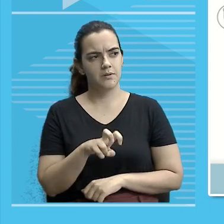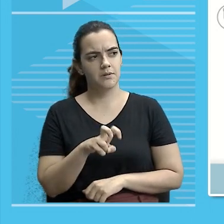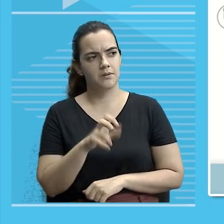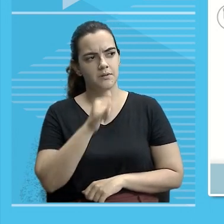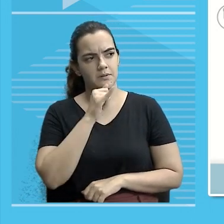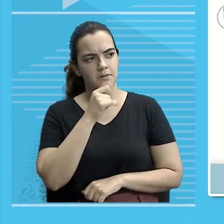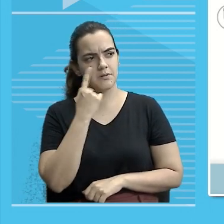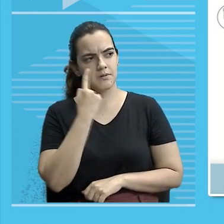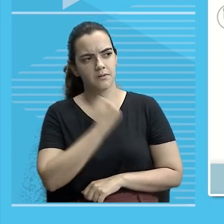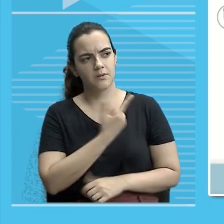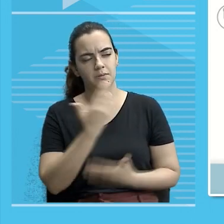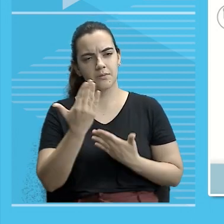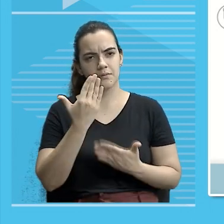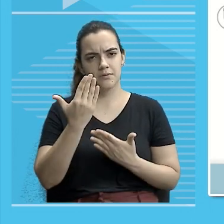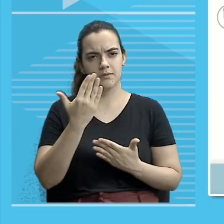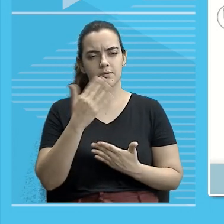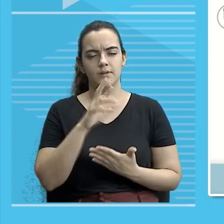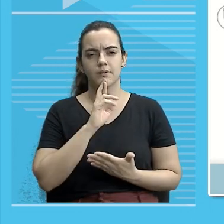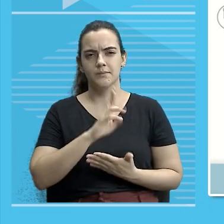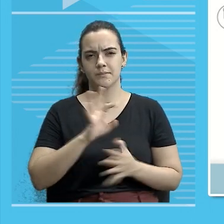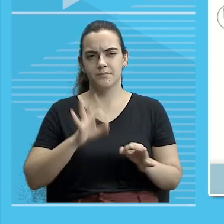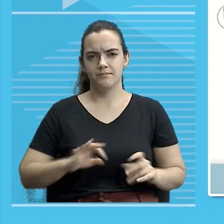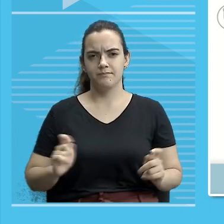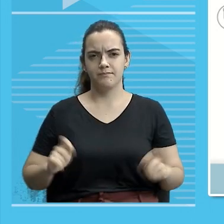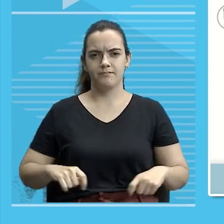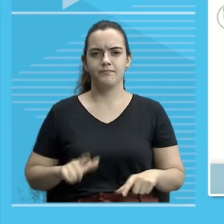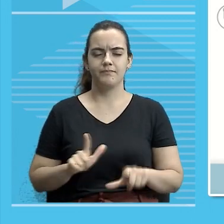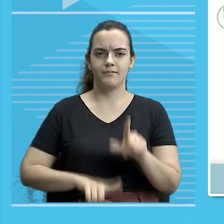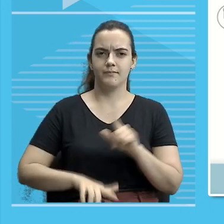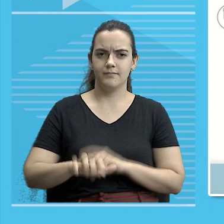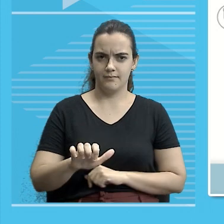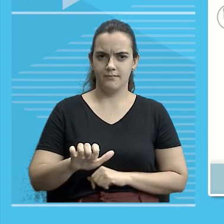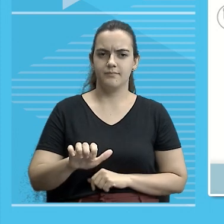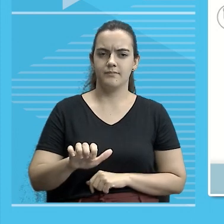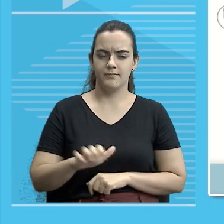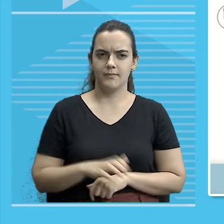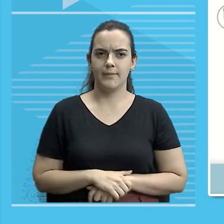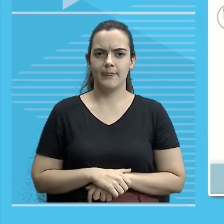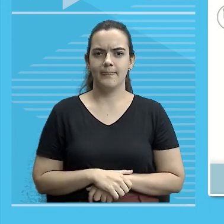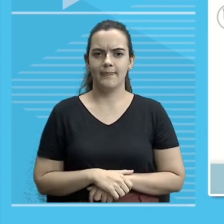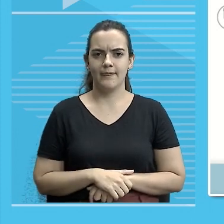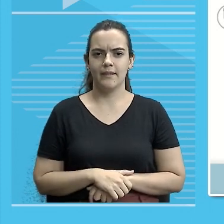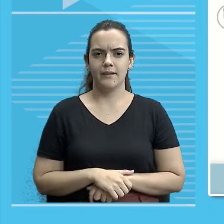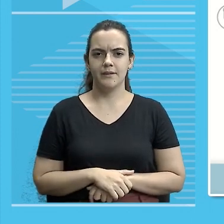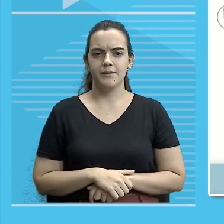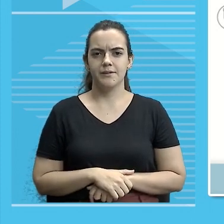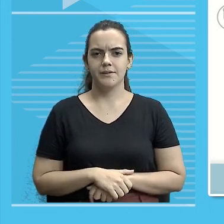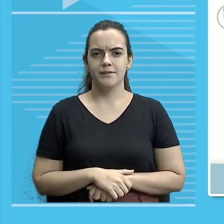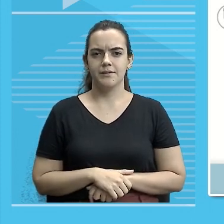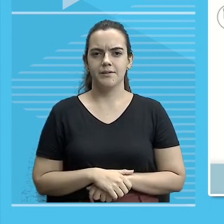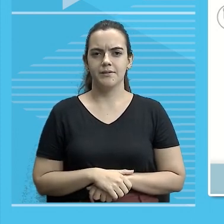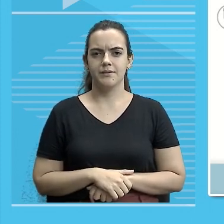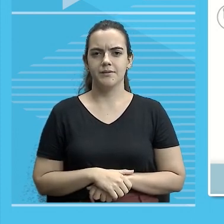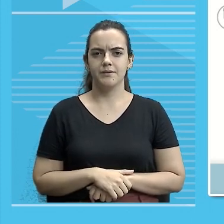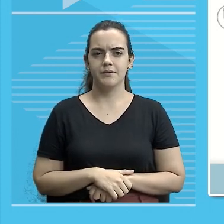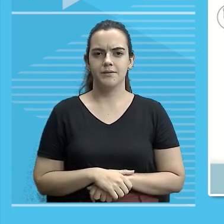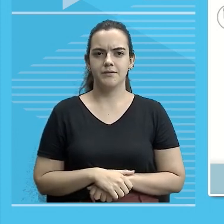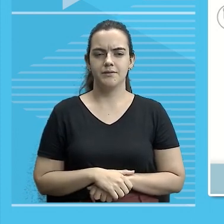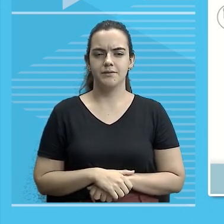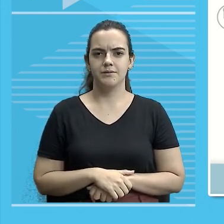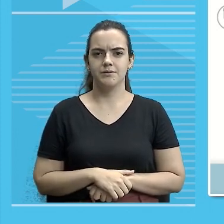então a alternativa correta seria letra e de uma maneira bem simplória porque quem que desenvolveu o Ciclo